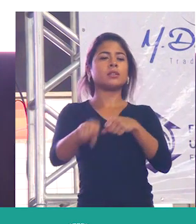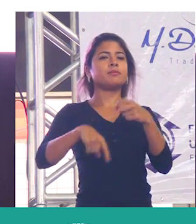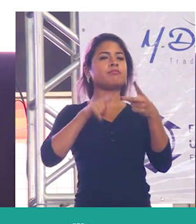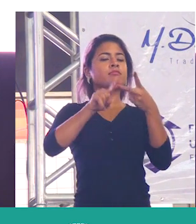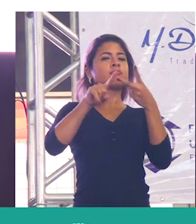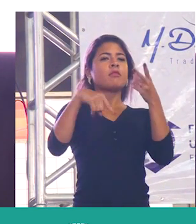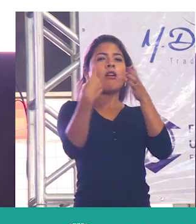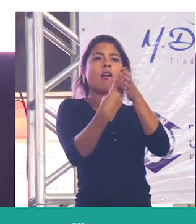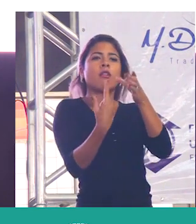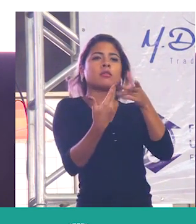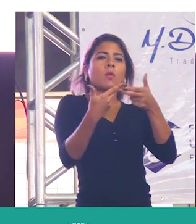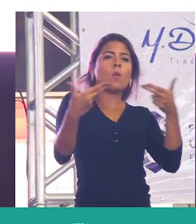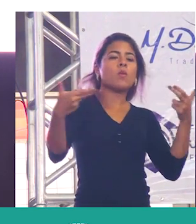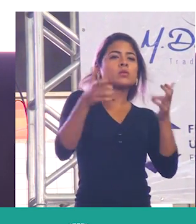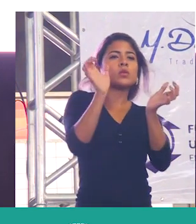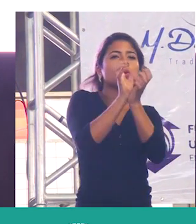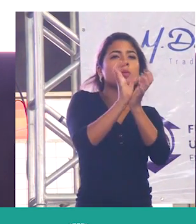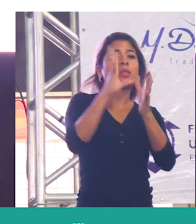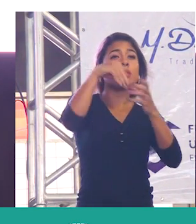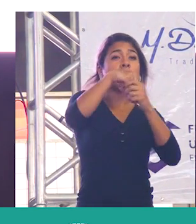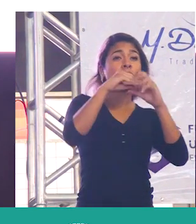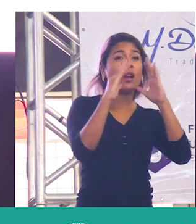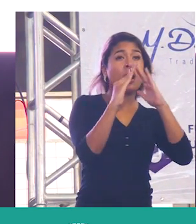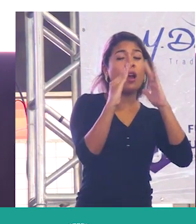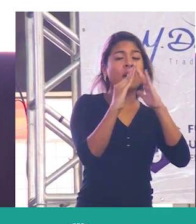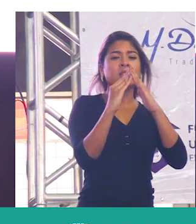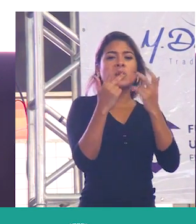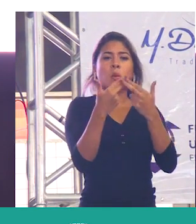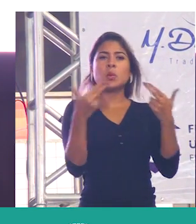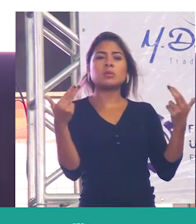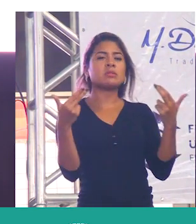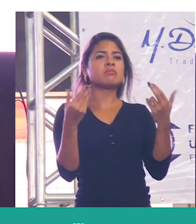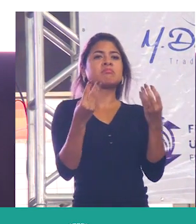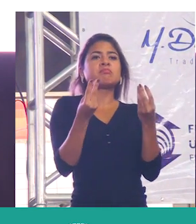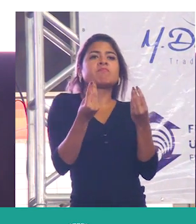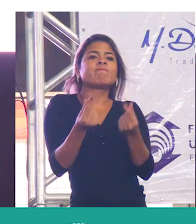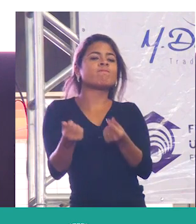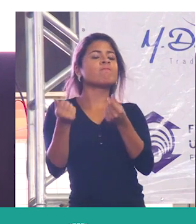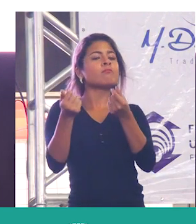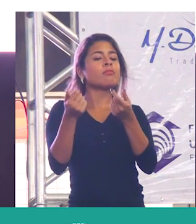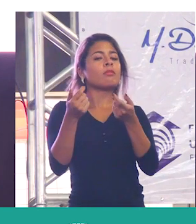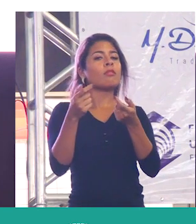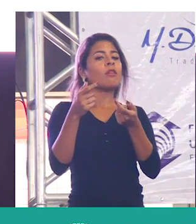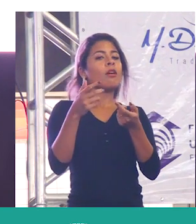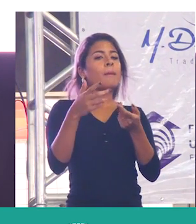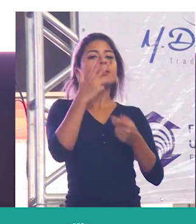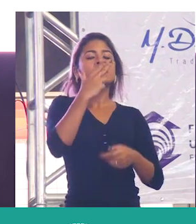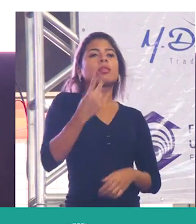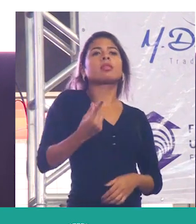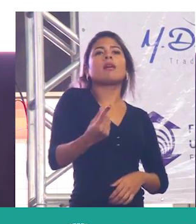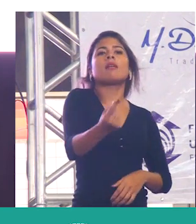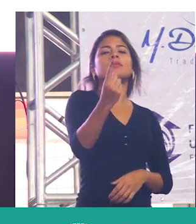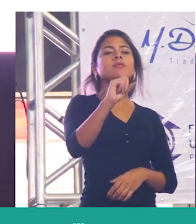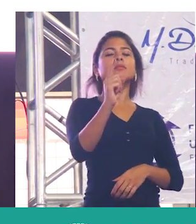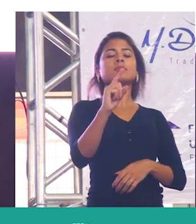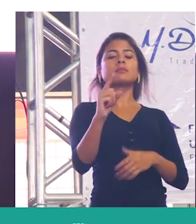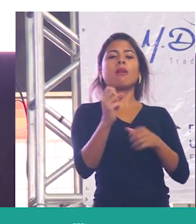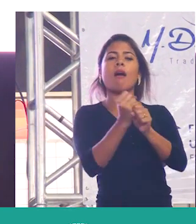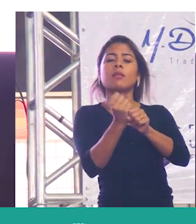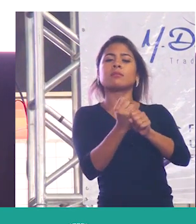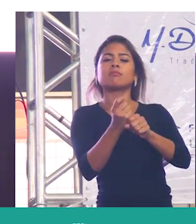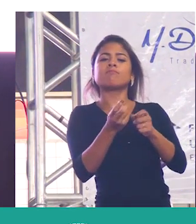eletrodomésticos, esses bens não duráveis. O Brasil vai ganhar muita força nessa época. É a